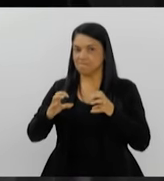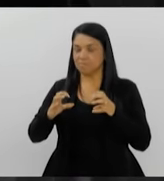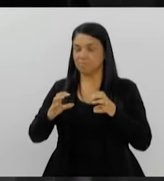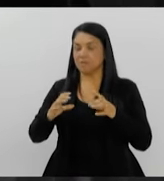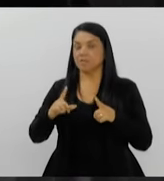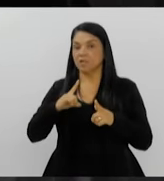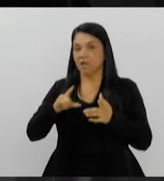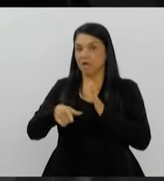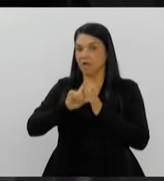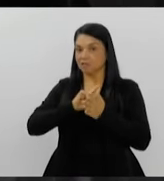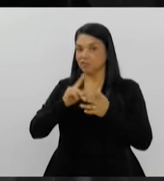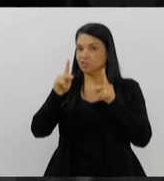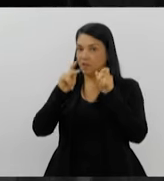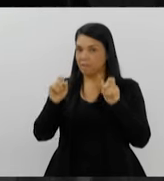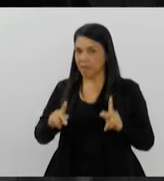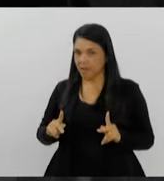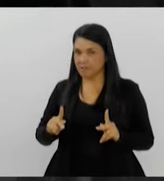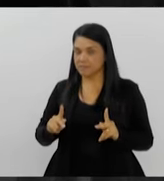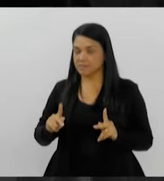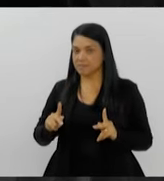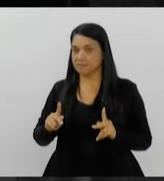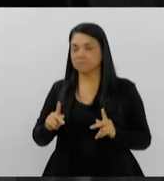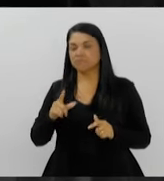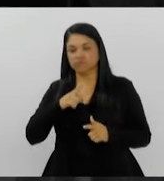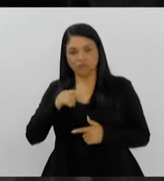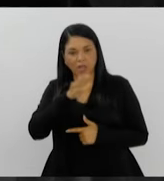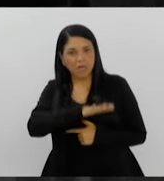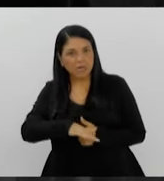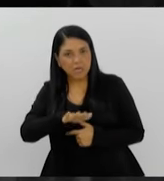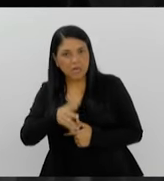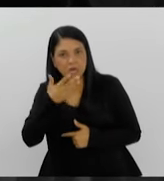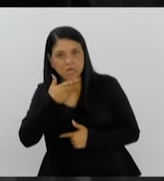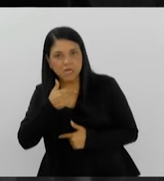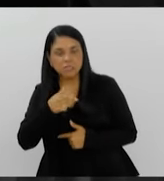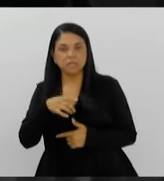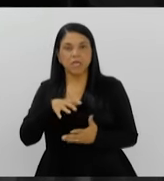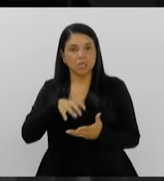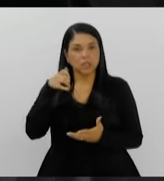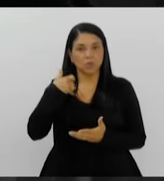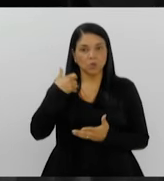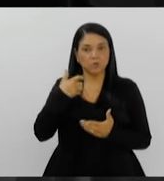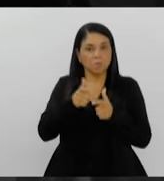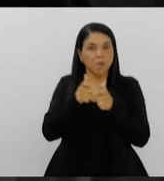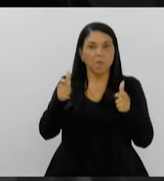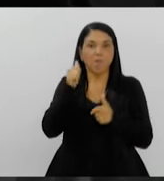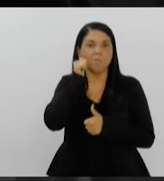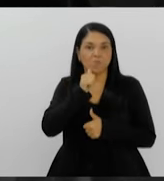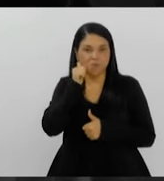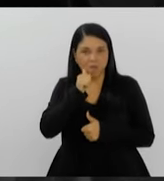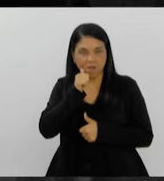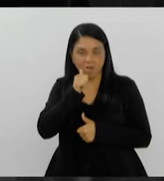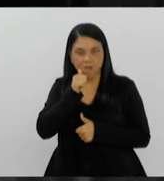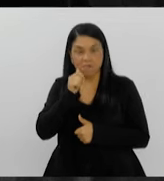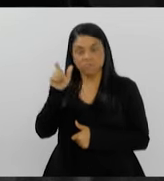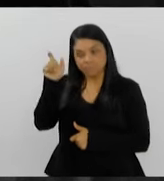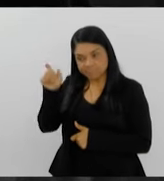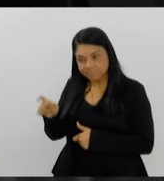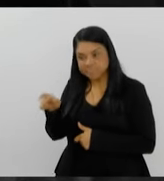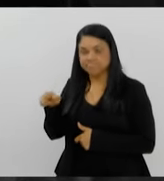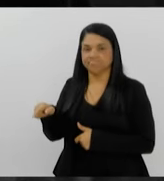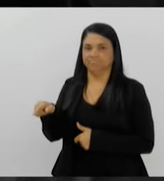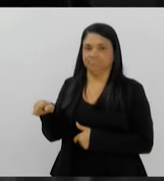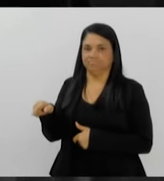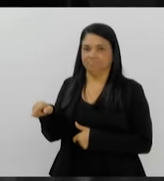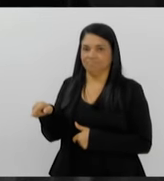paz harmonia com muitas crianças muitos idosos a maioria de mulheres e ele quebrando todo o